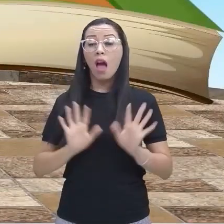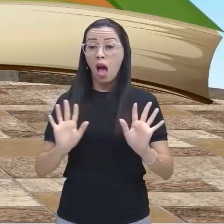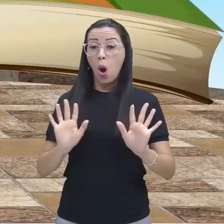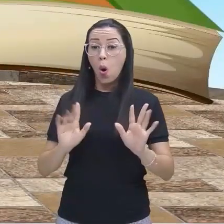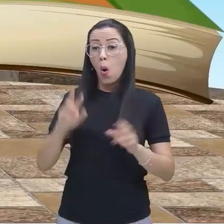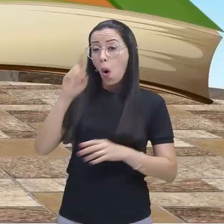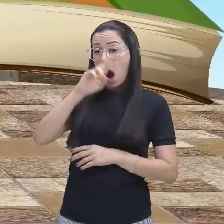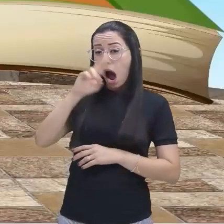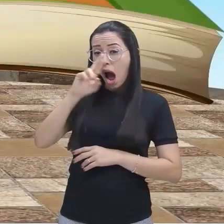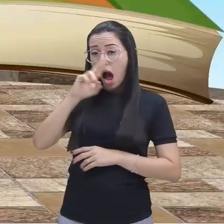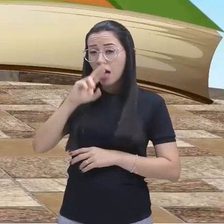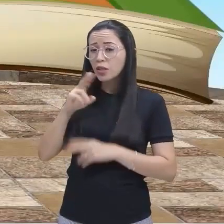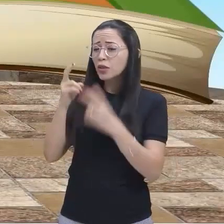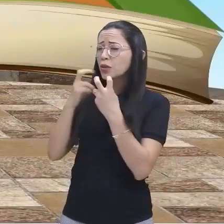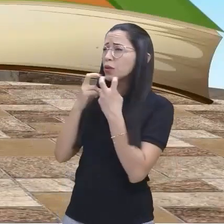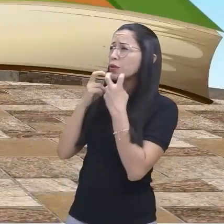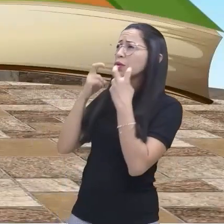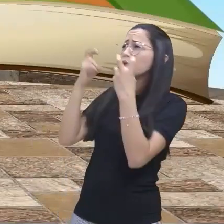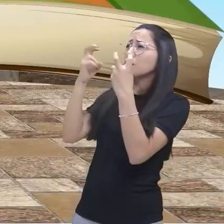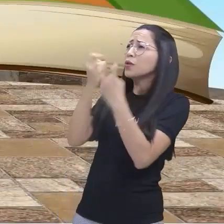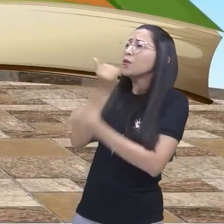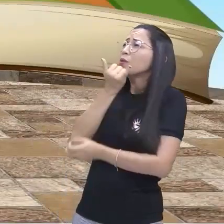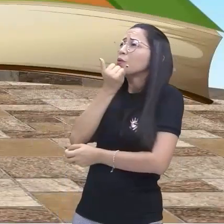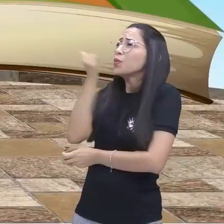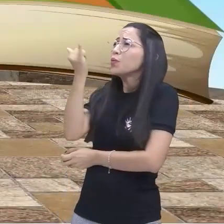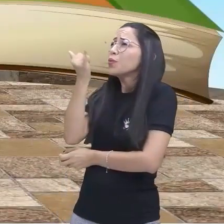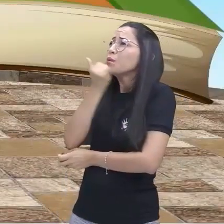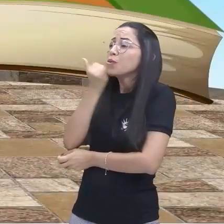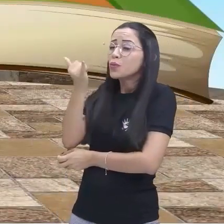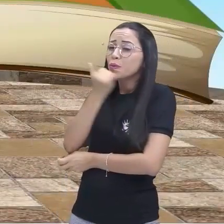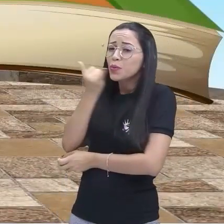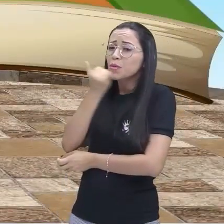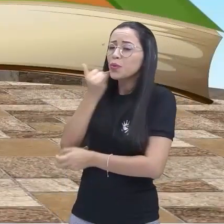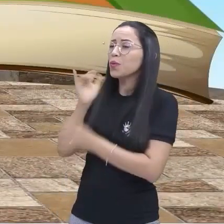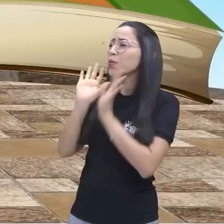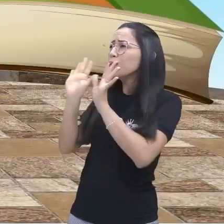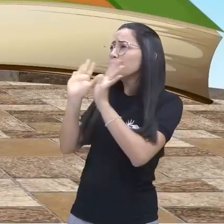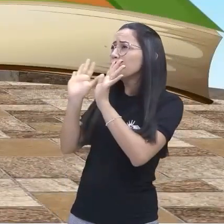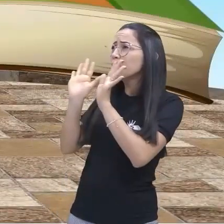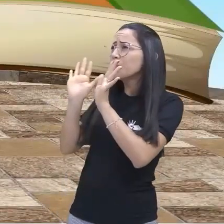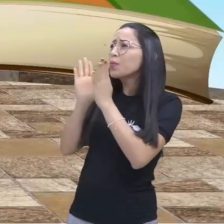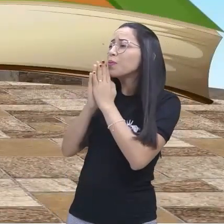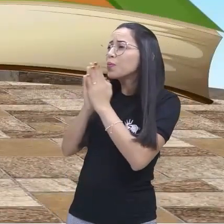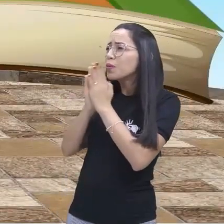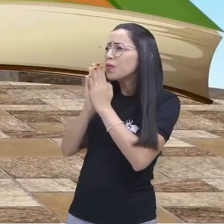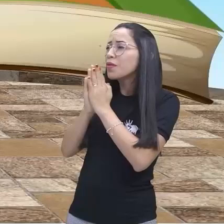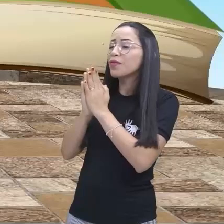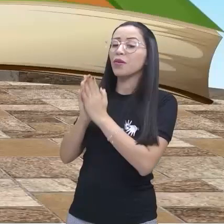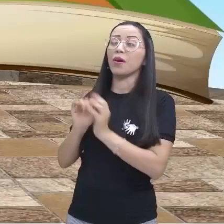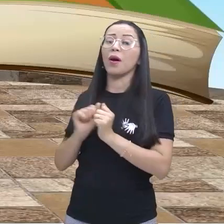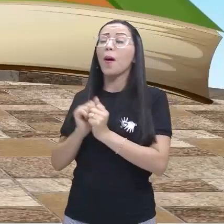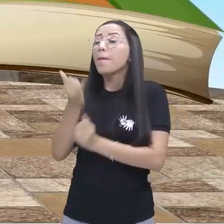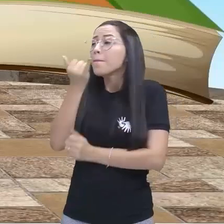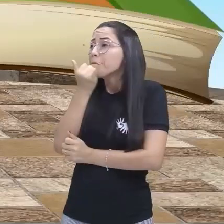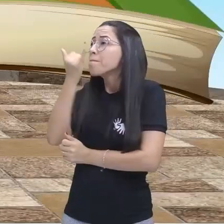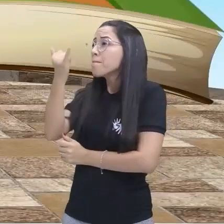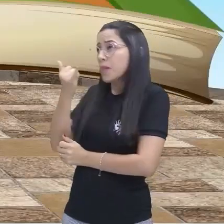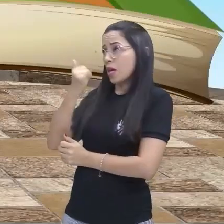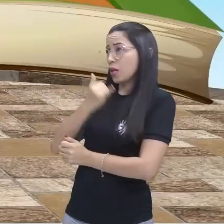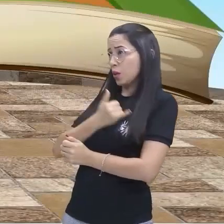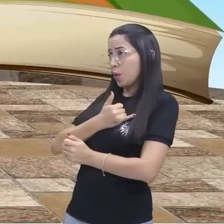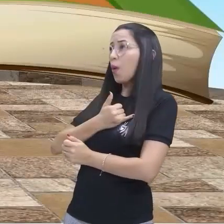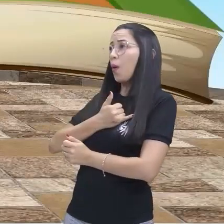Perdoe-me, gritou o ratinho, me perdoe. Me perdoe desta vez e eu nunca